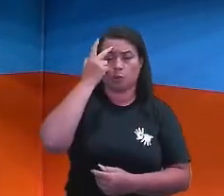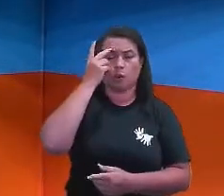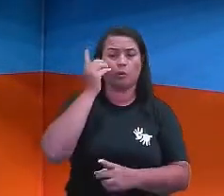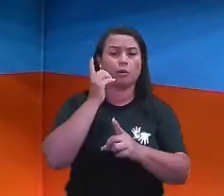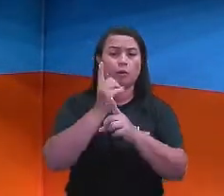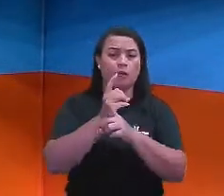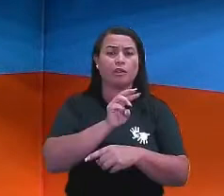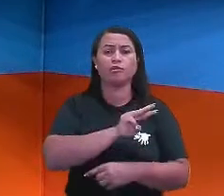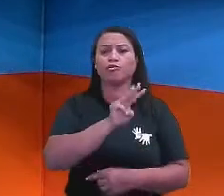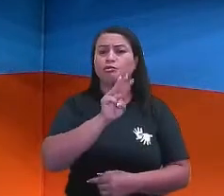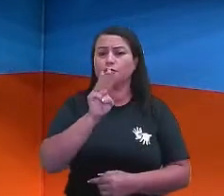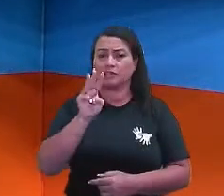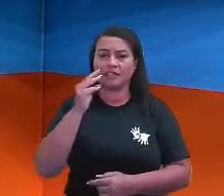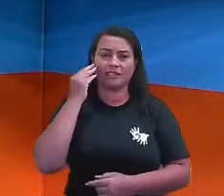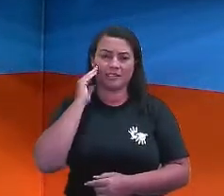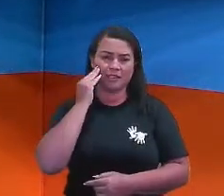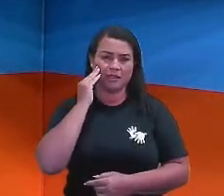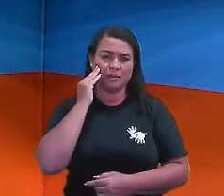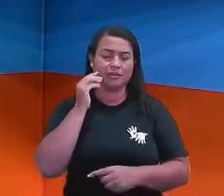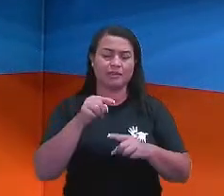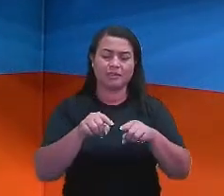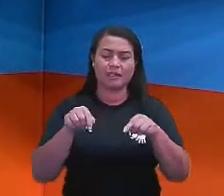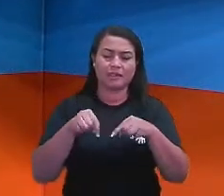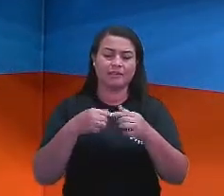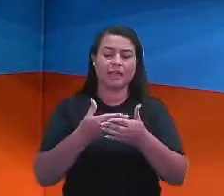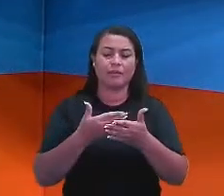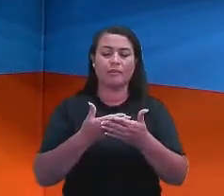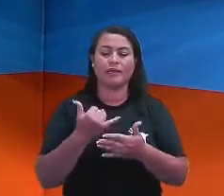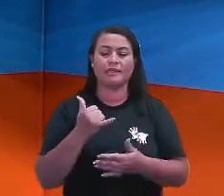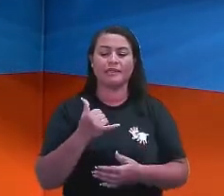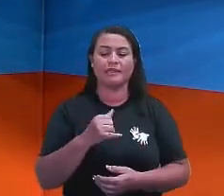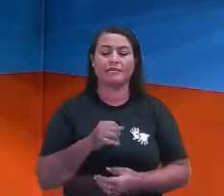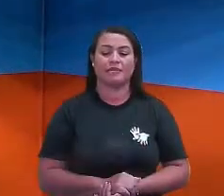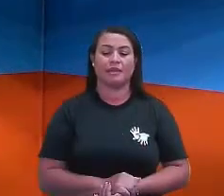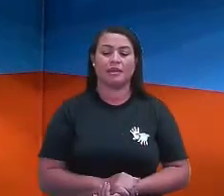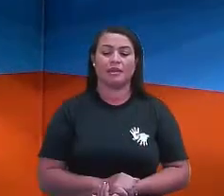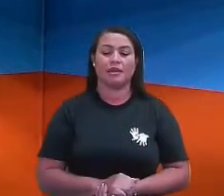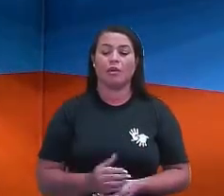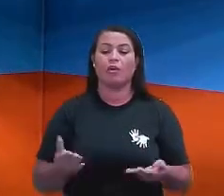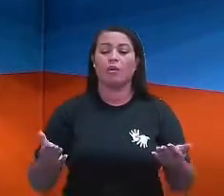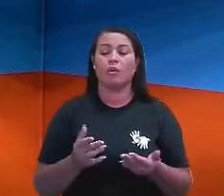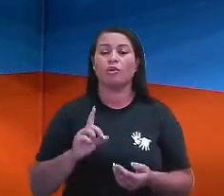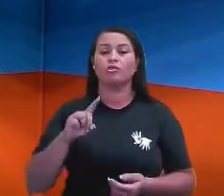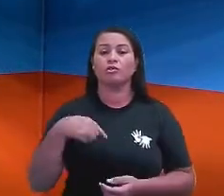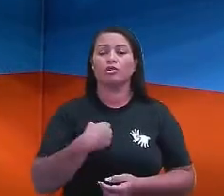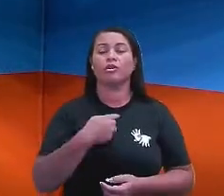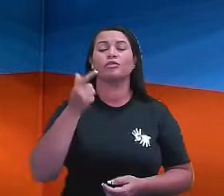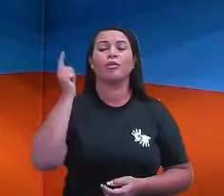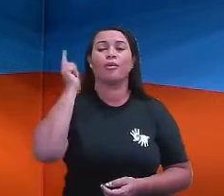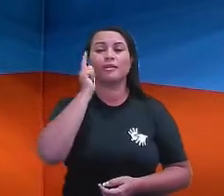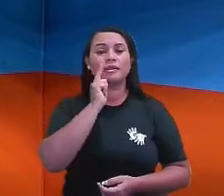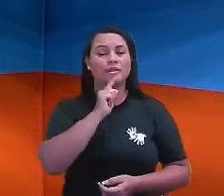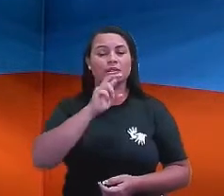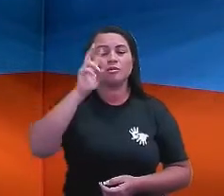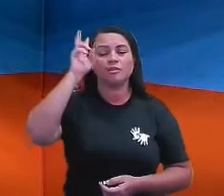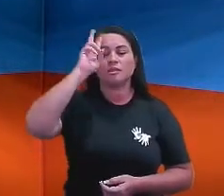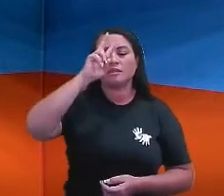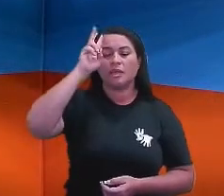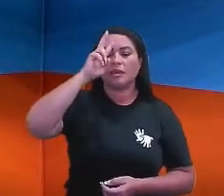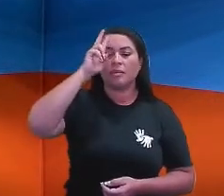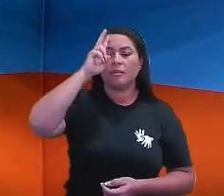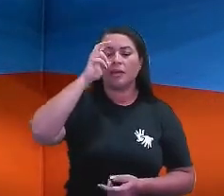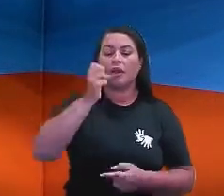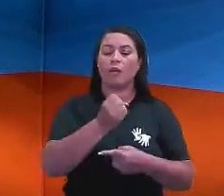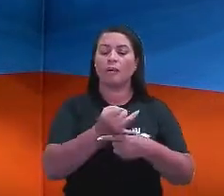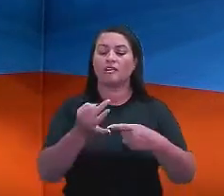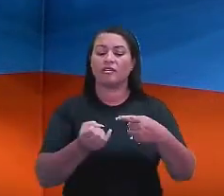site para ser calculado em sala de aula, beleza? Se liga aí. Hoje a gente conseguiu relembrar aí as noções de